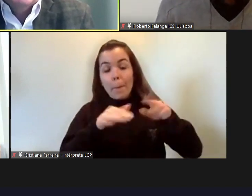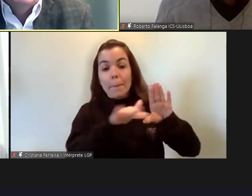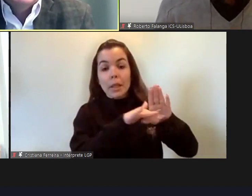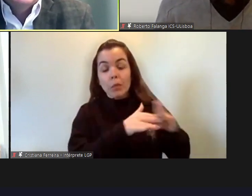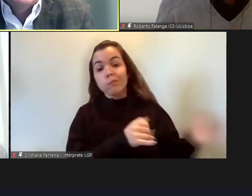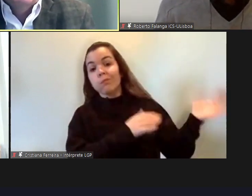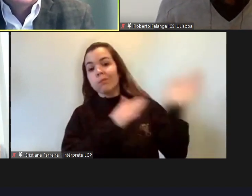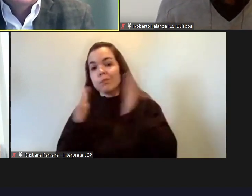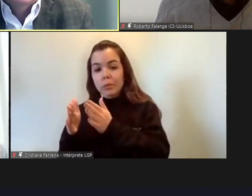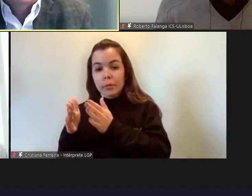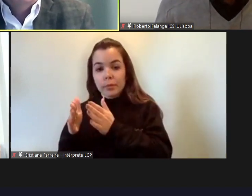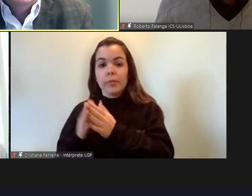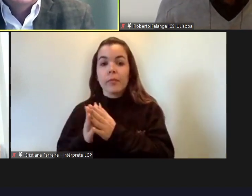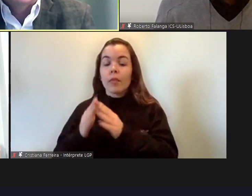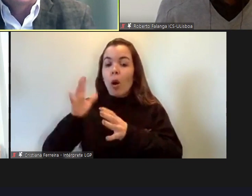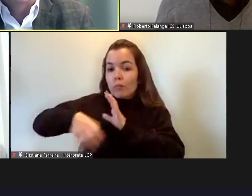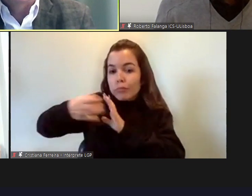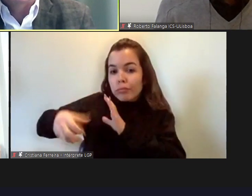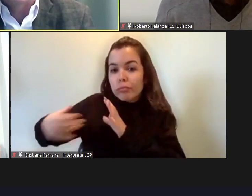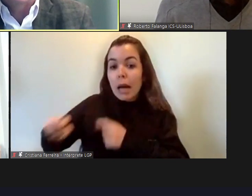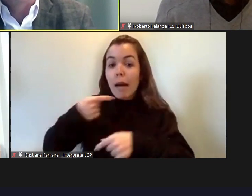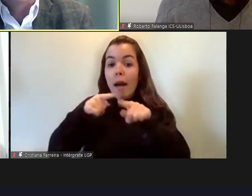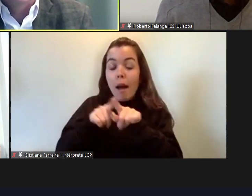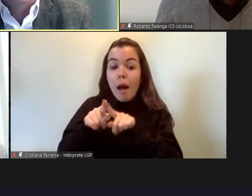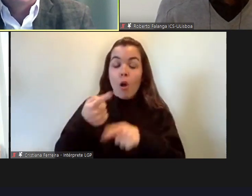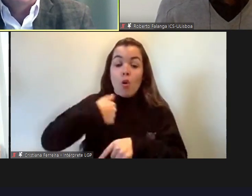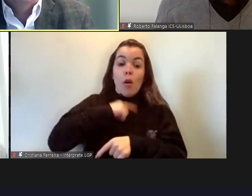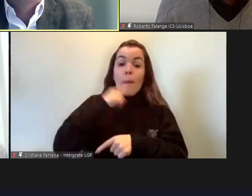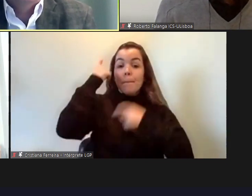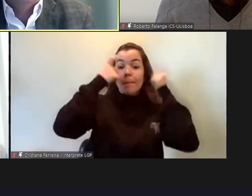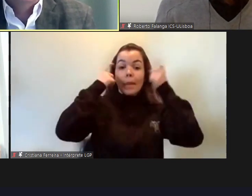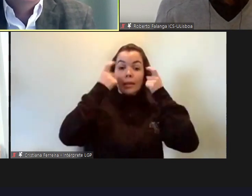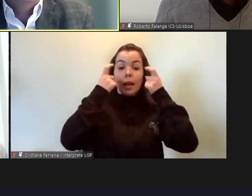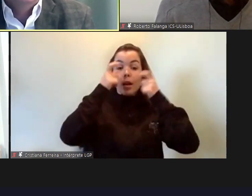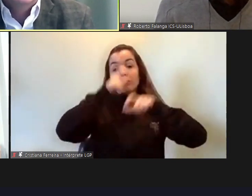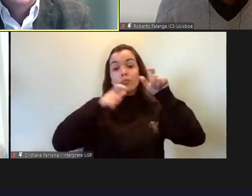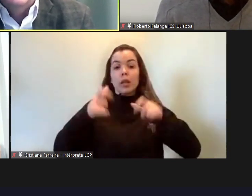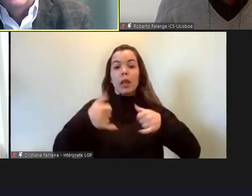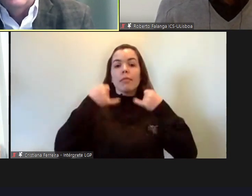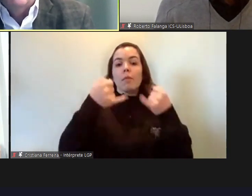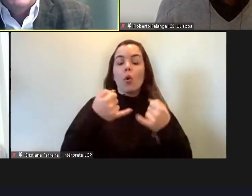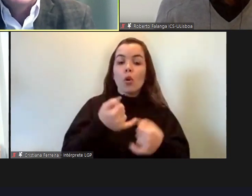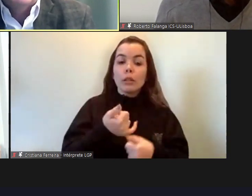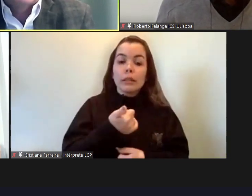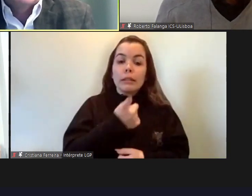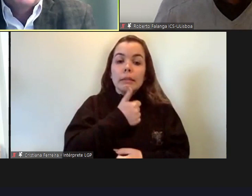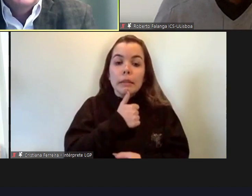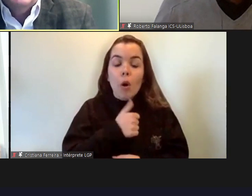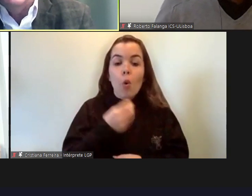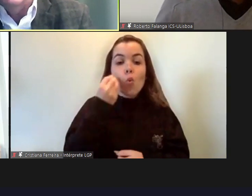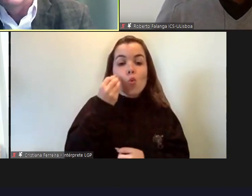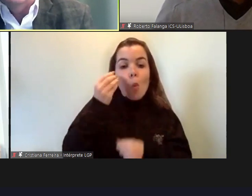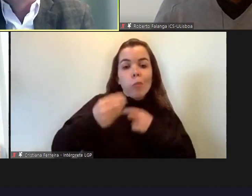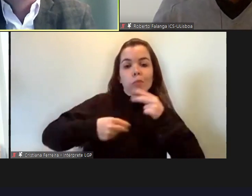peritagem e a complexidade das políticas. Nós não podemos pensar que o cidadão vai ele depois decidir como é que se